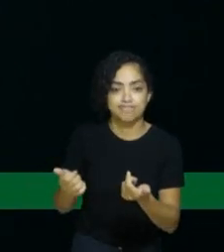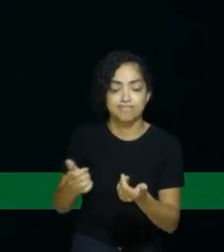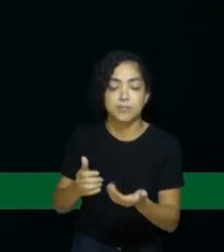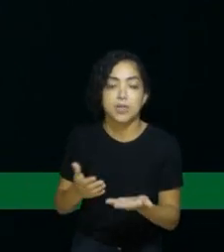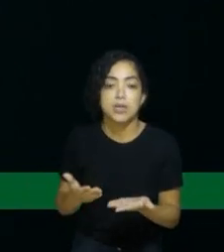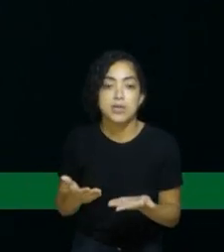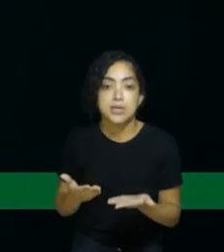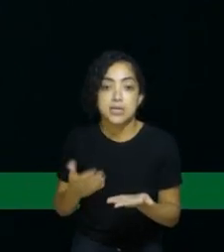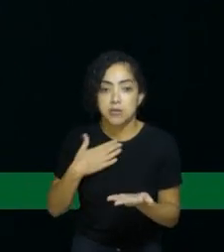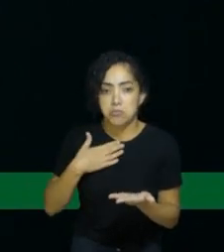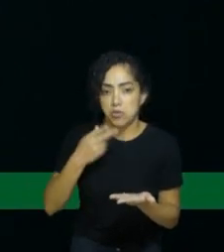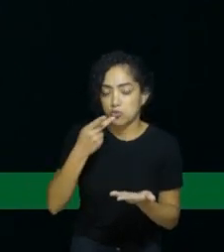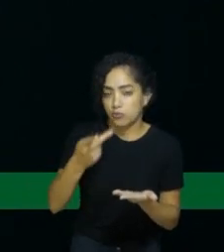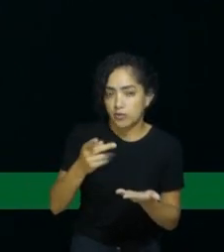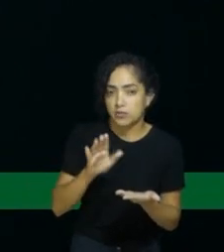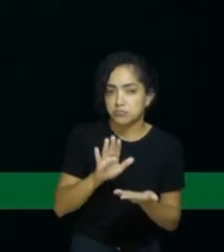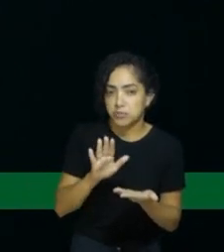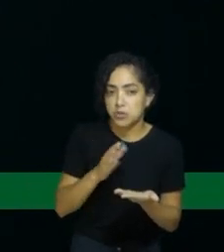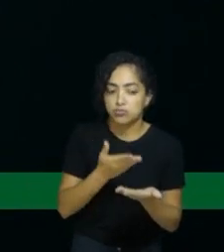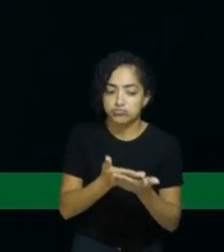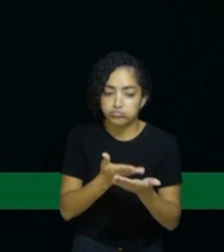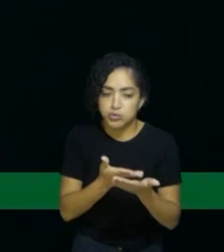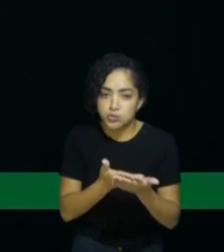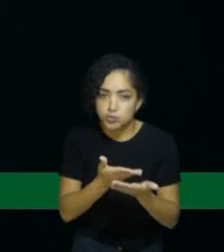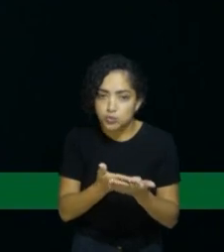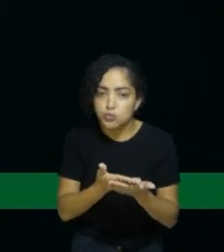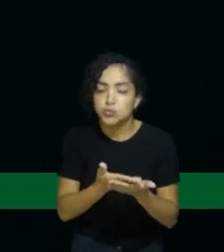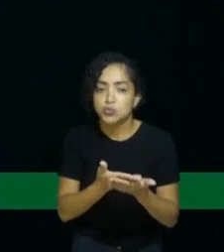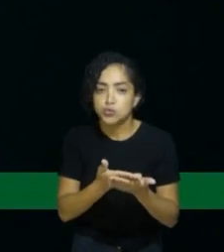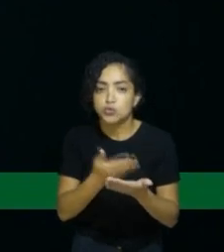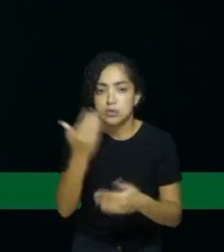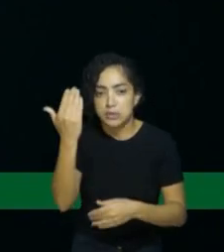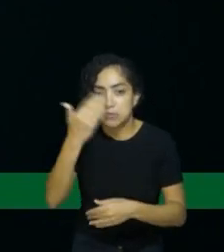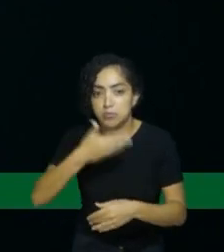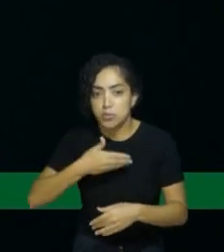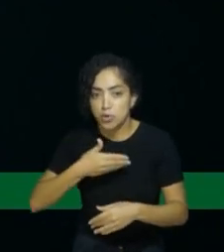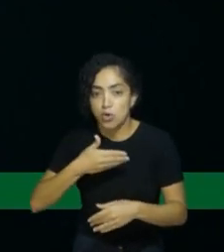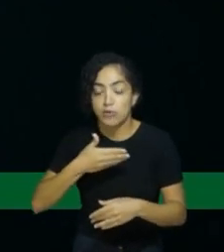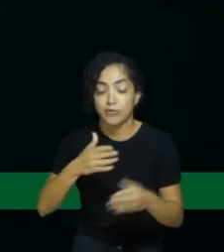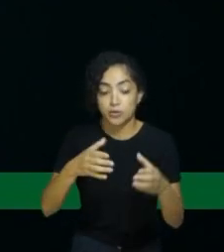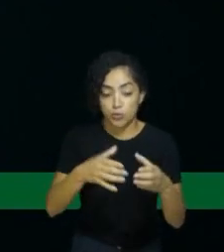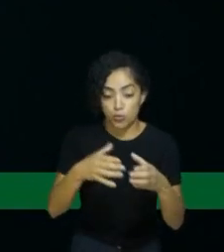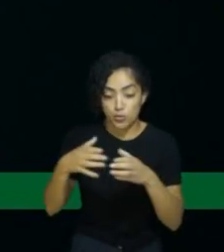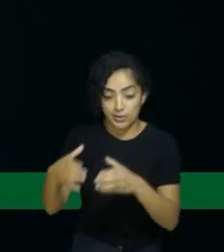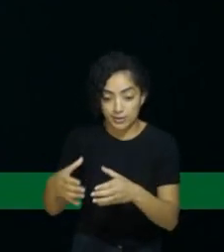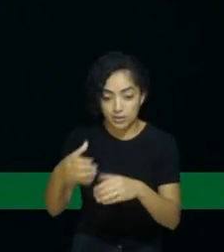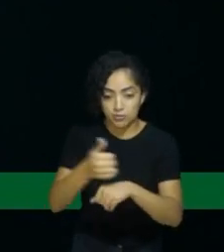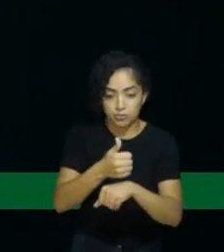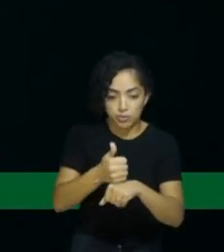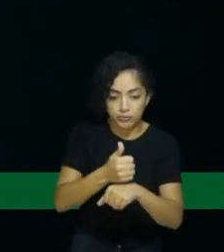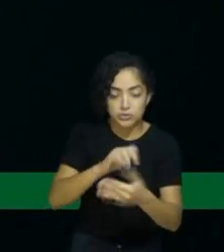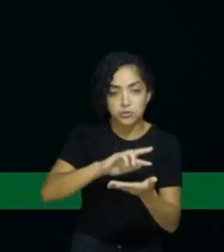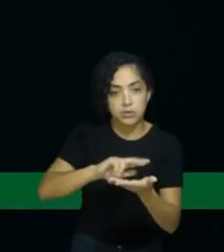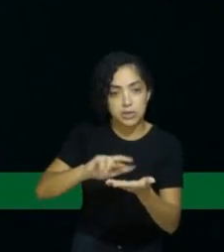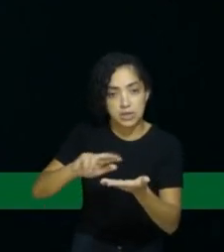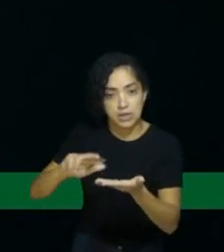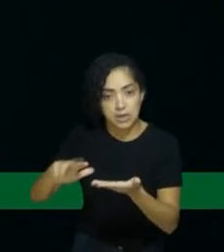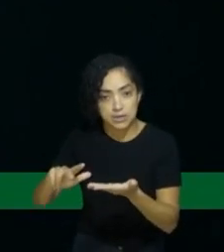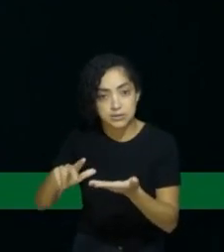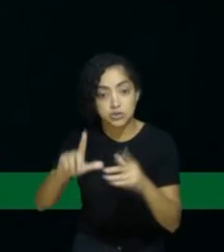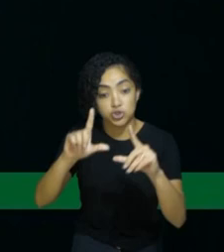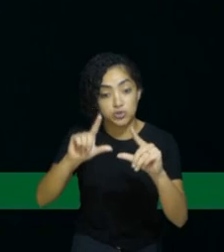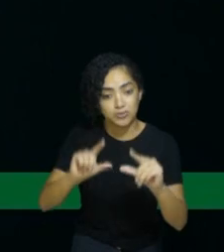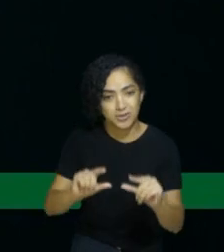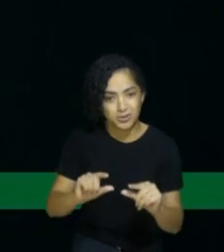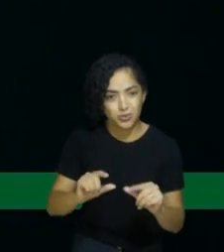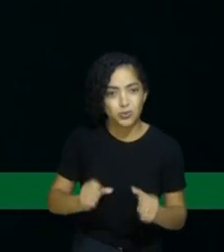se tô dizendo existem trabalhos comprovando que a equipe multiprofissional modifica reduz custo e